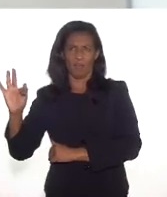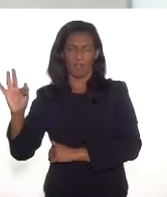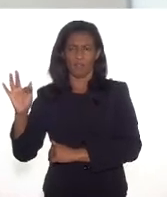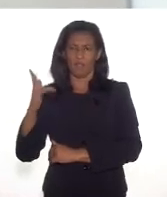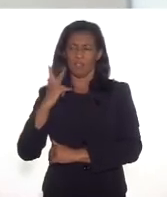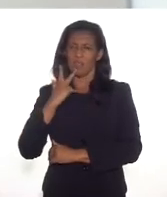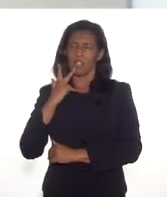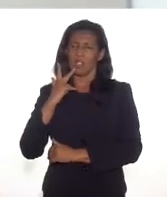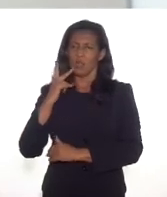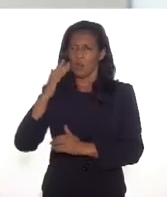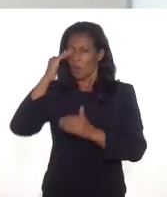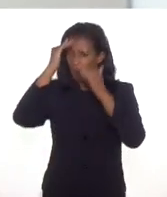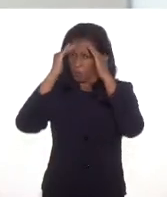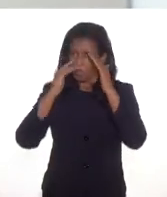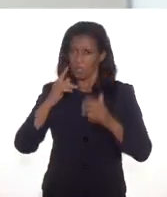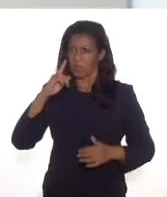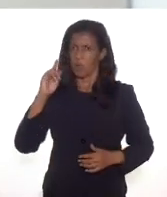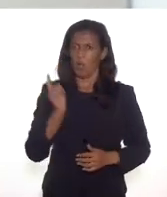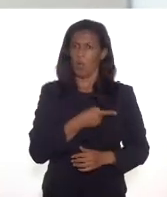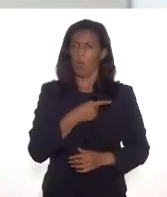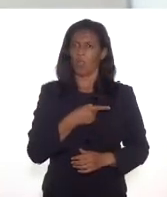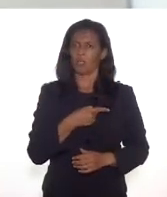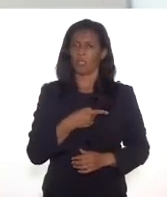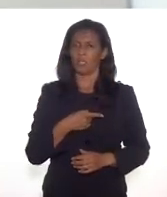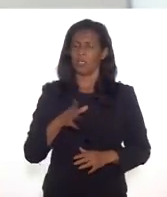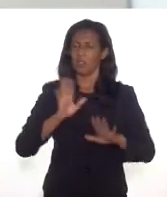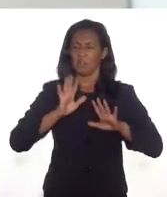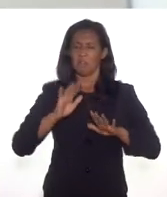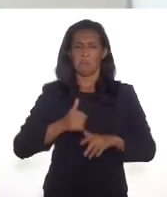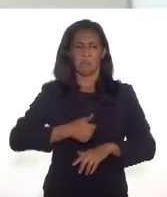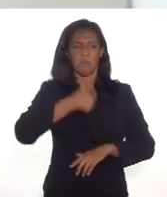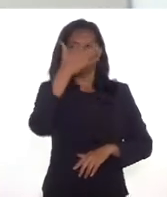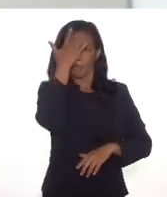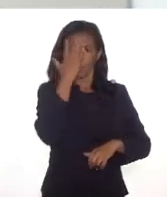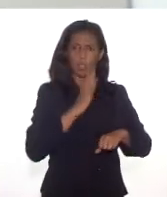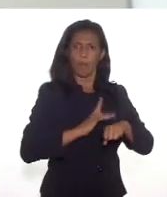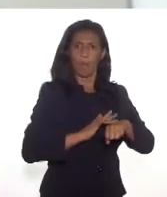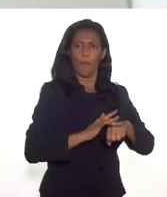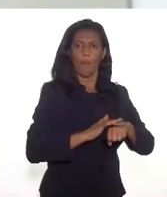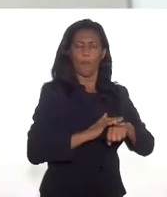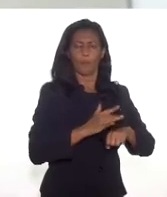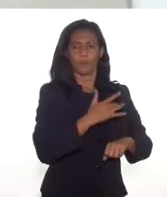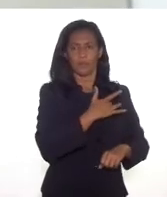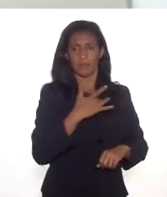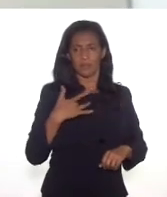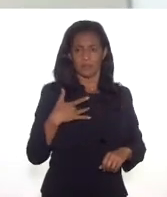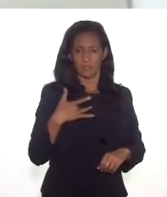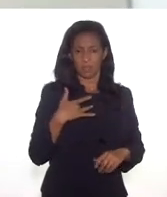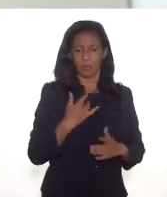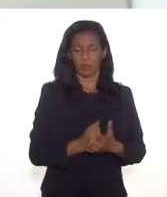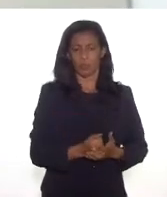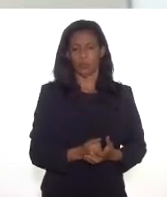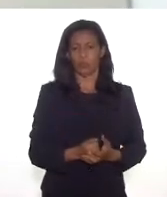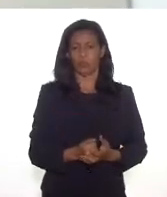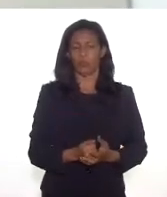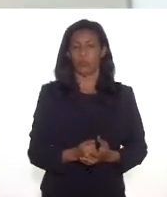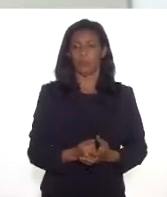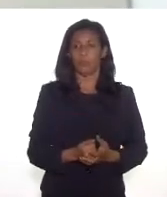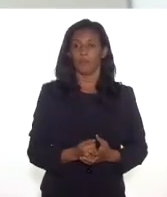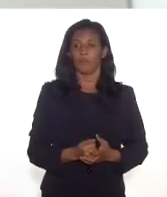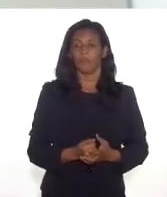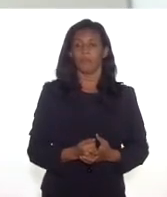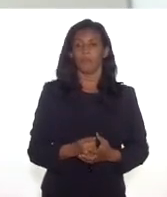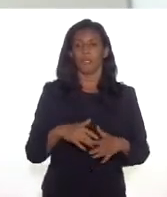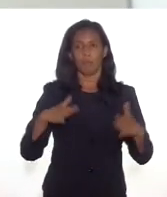Plano Nacional de Imunização, que dá preferência às pessoas com comorbidade e às pessoas com deficiência, que têm maior risco de morte em caso de contração de Covid. Mas a gente espera